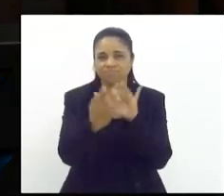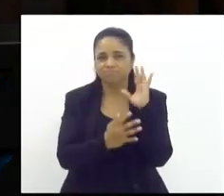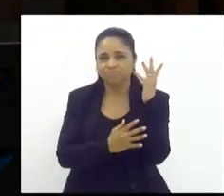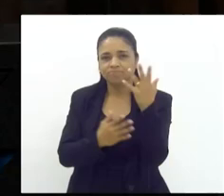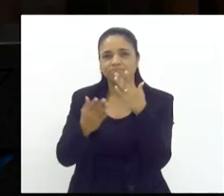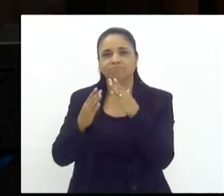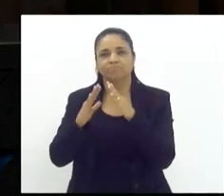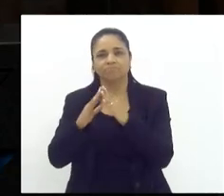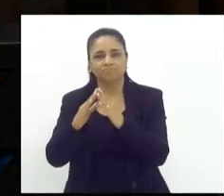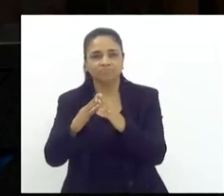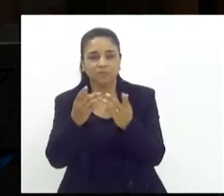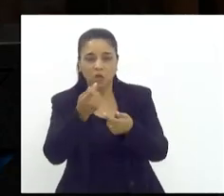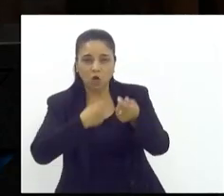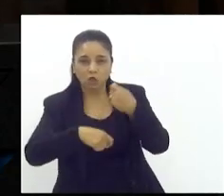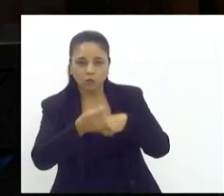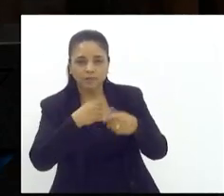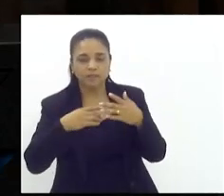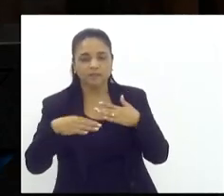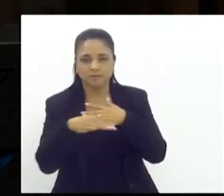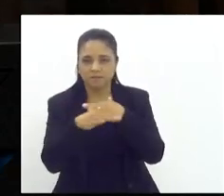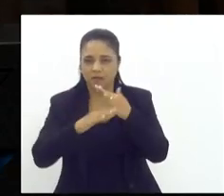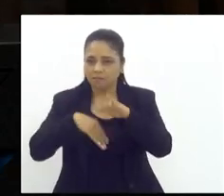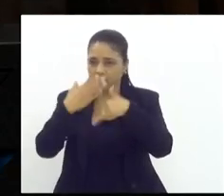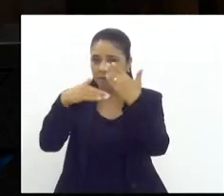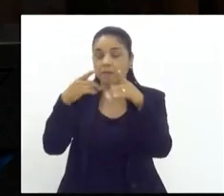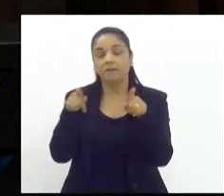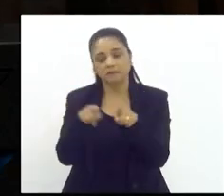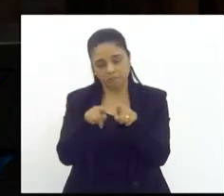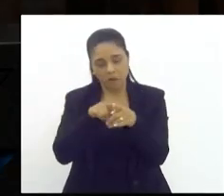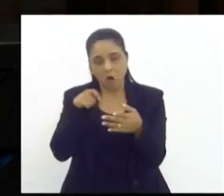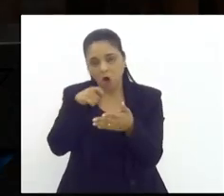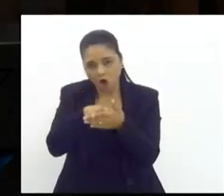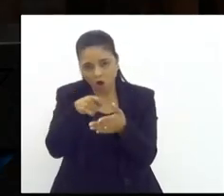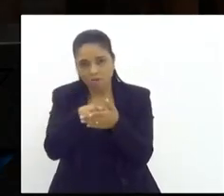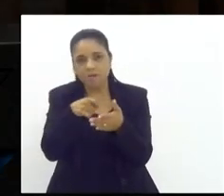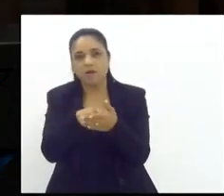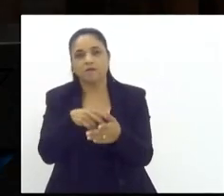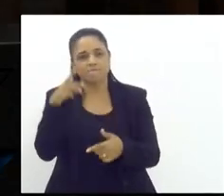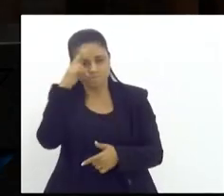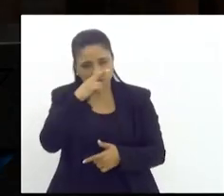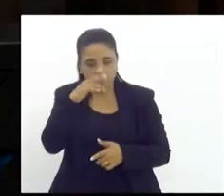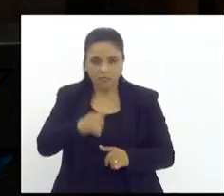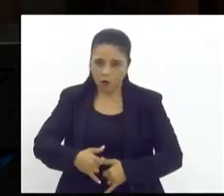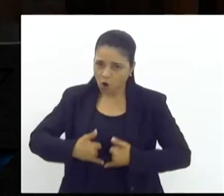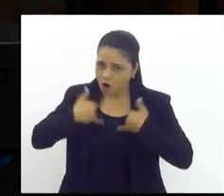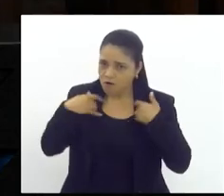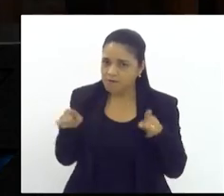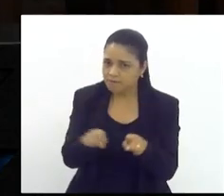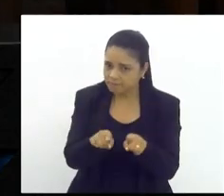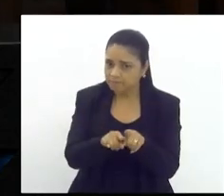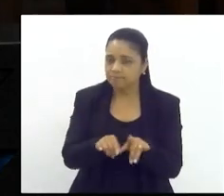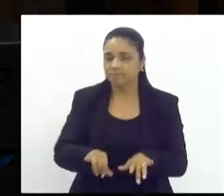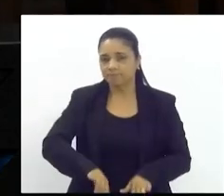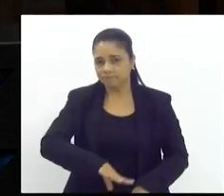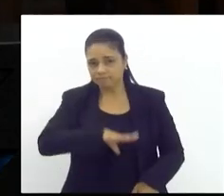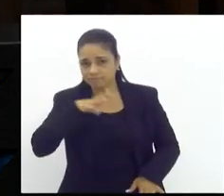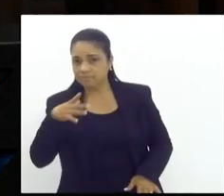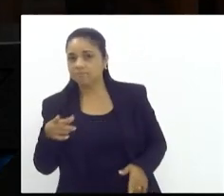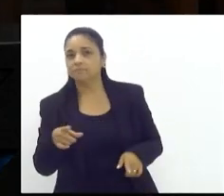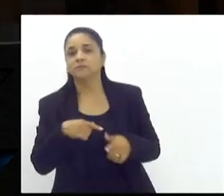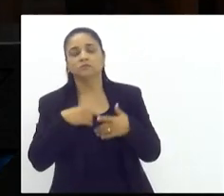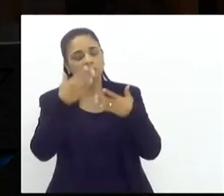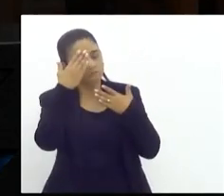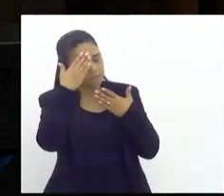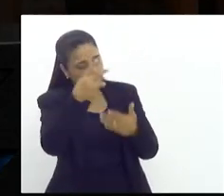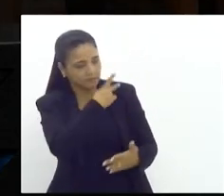pro desenvolvimento econômico da cidade mas a gente também sabe cobrar e tem coragem para fiscalizar Muito obrigado Presidente muito obrigado por sua postura